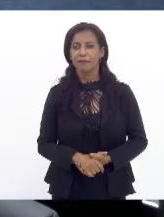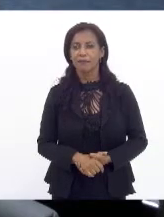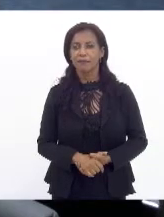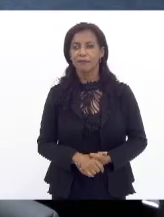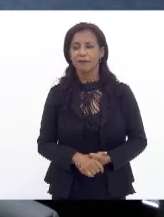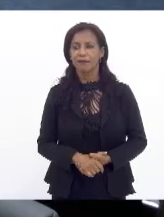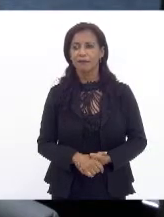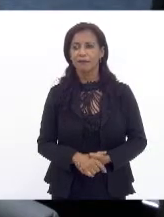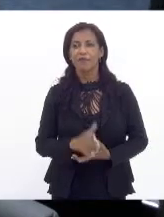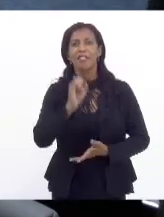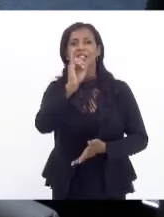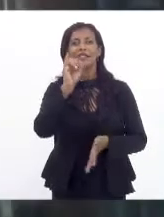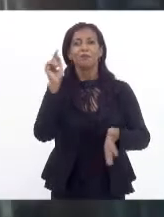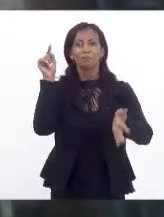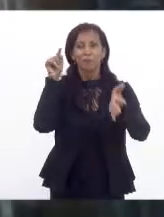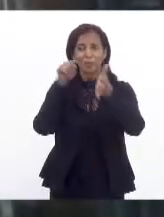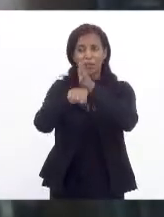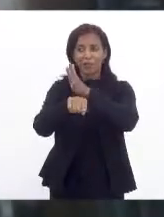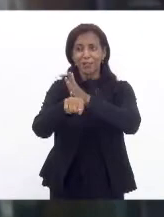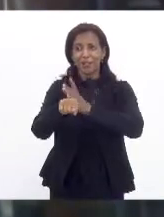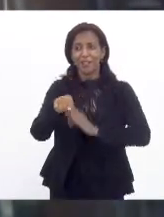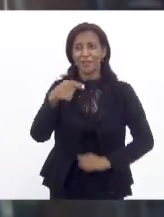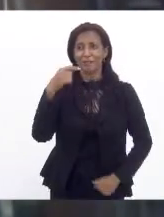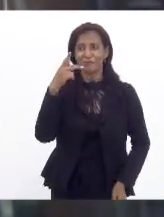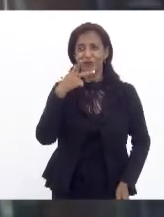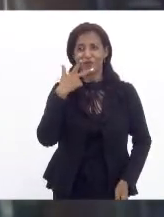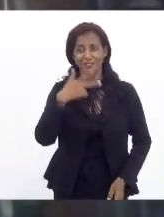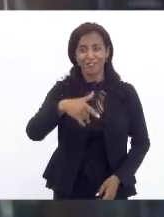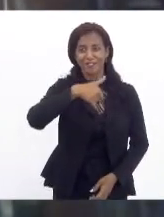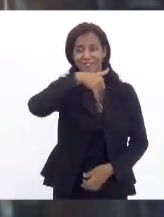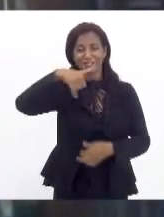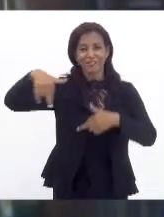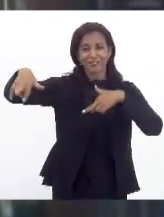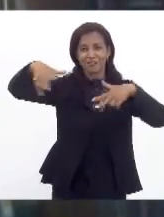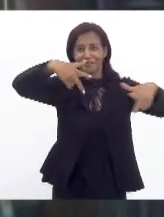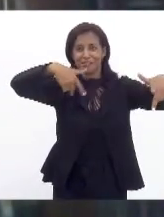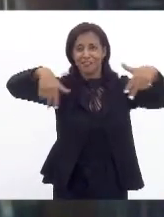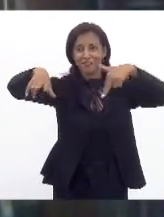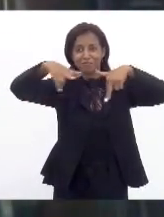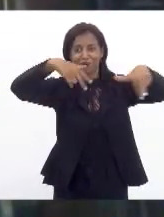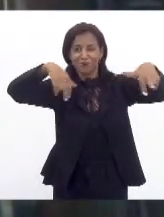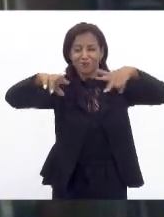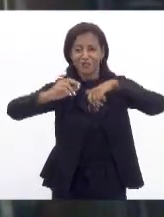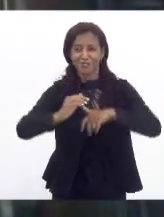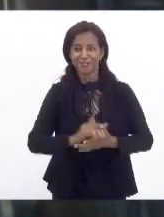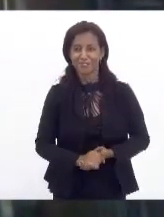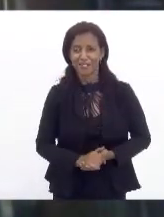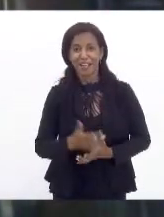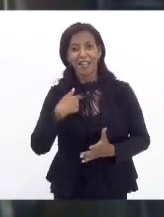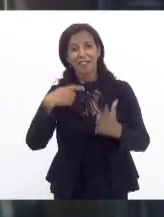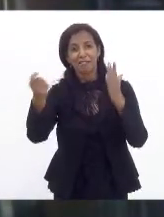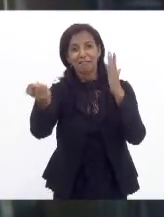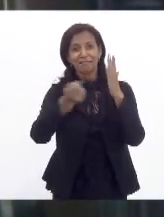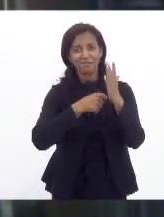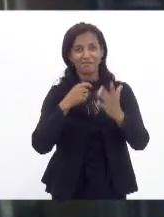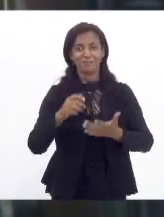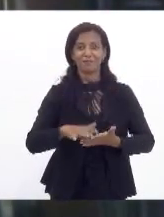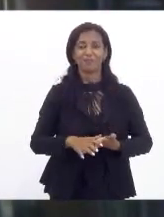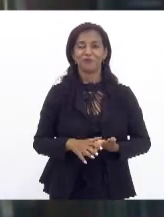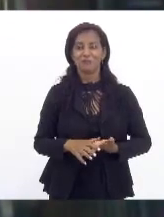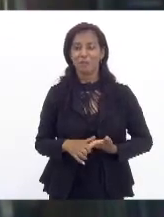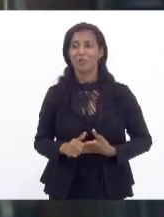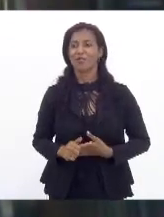Se alguém perguntar por mim, diz que fui por aí. Então eu gostaria de ser coautor, se isso